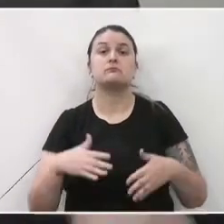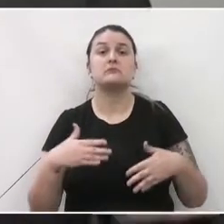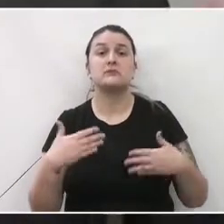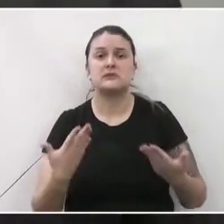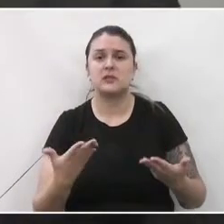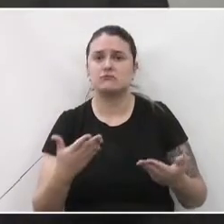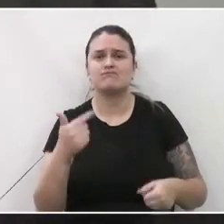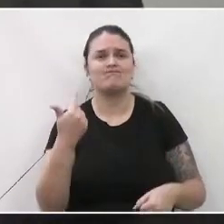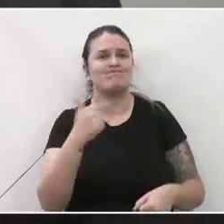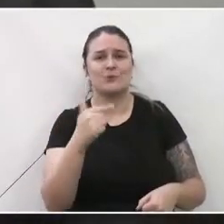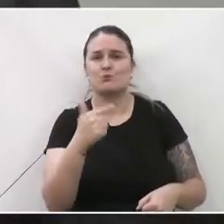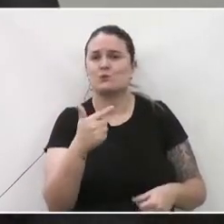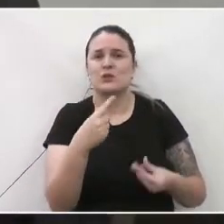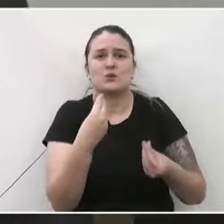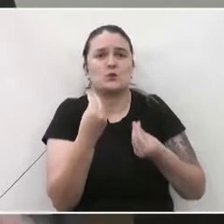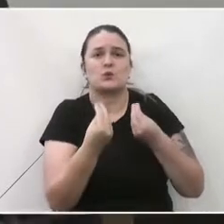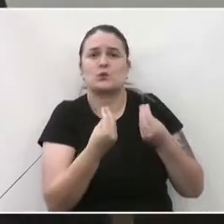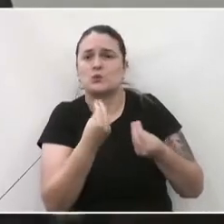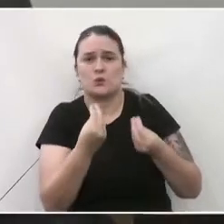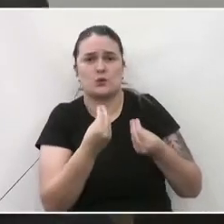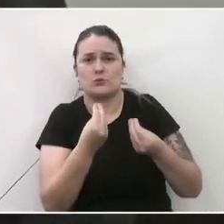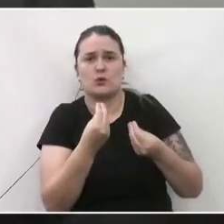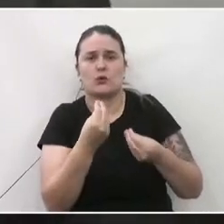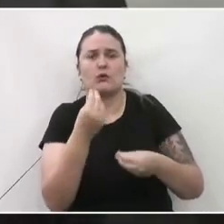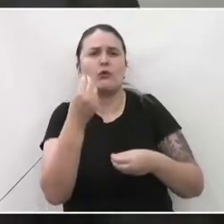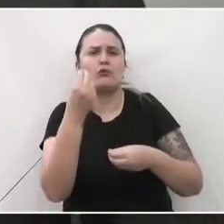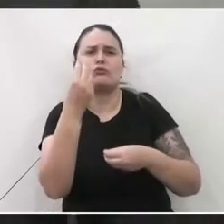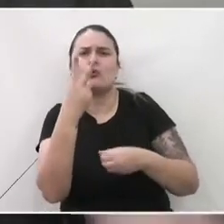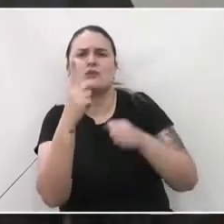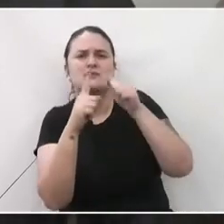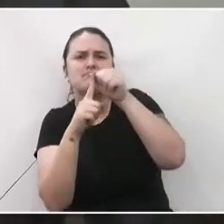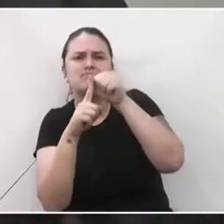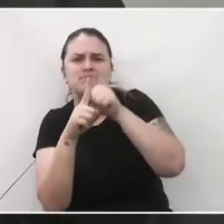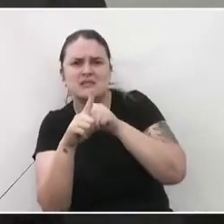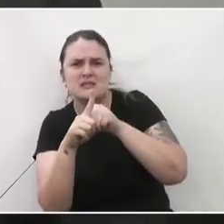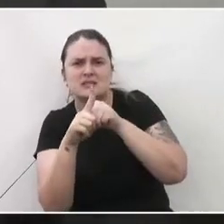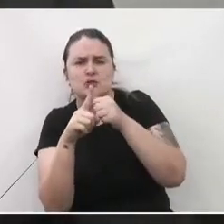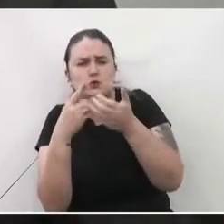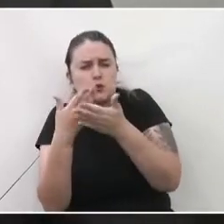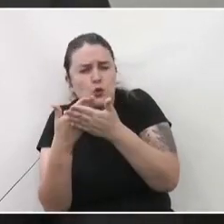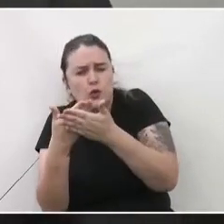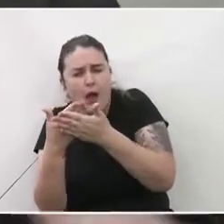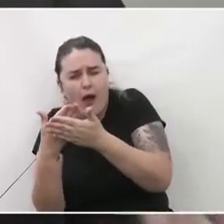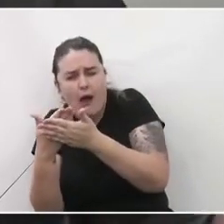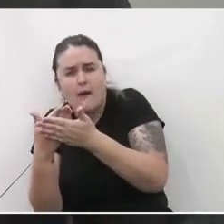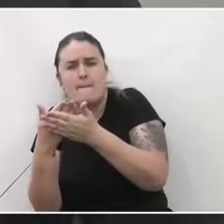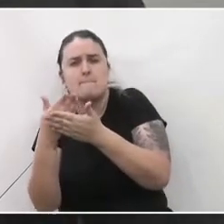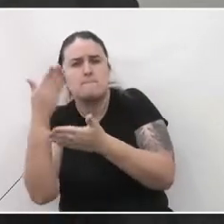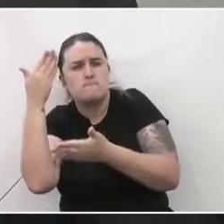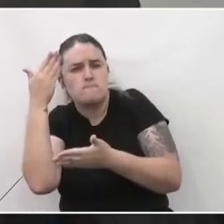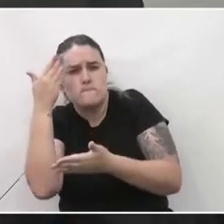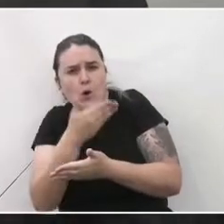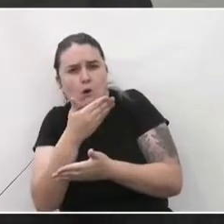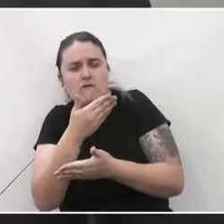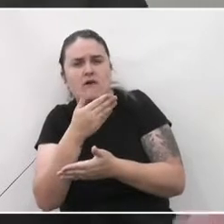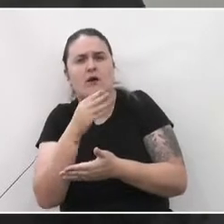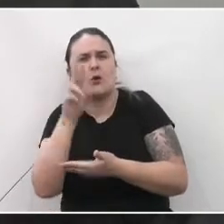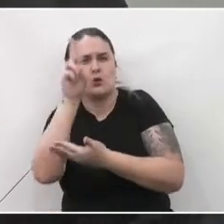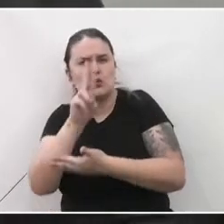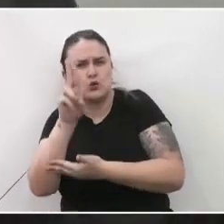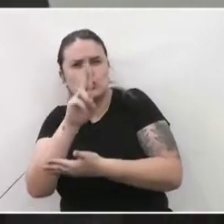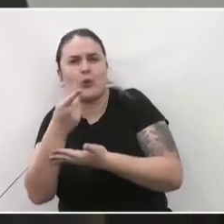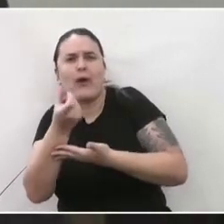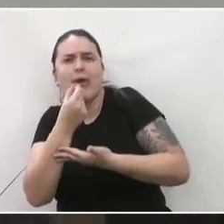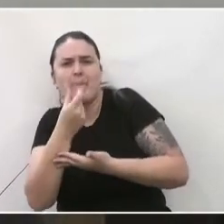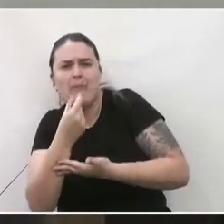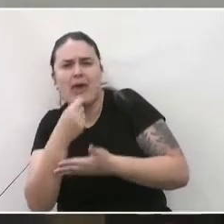Então, não tem como, em 2 meses, você ter um estudo que demonstre que realmente foi o uso